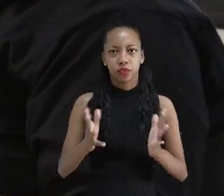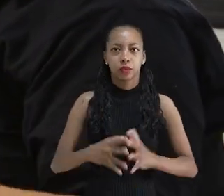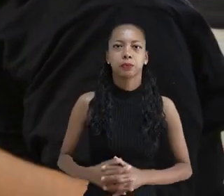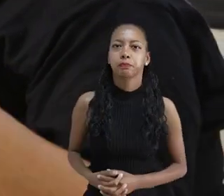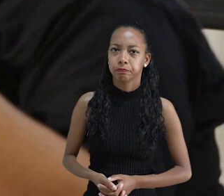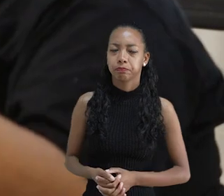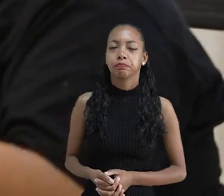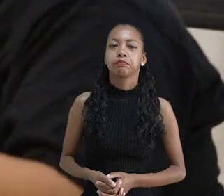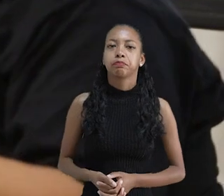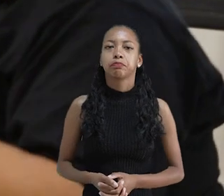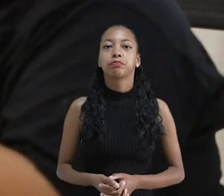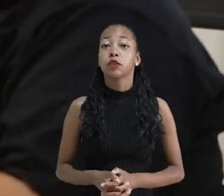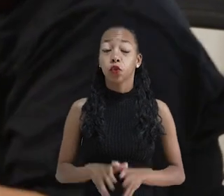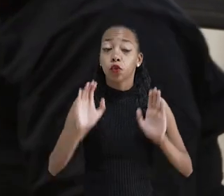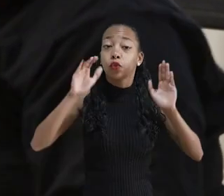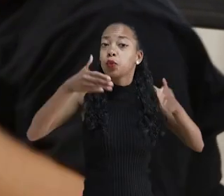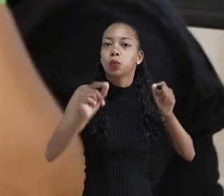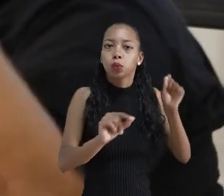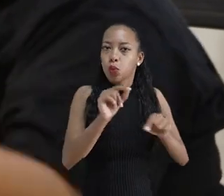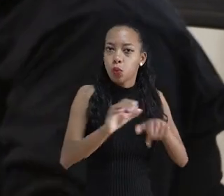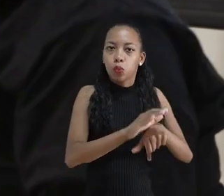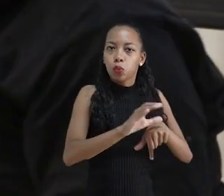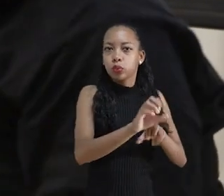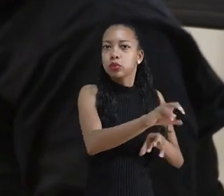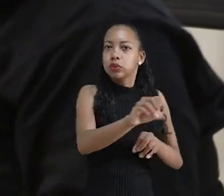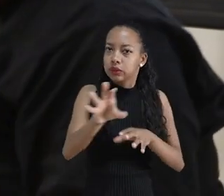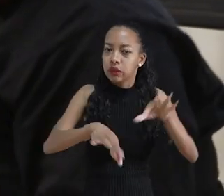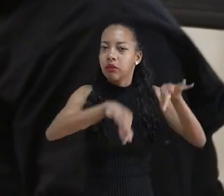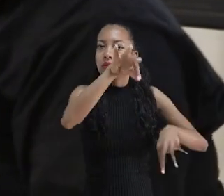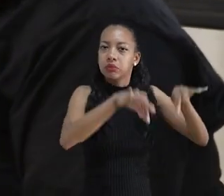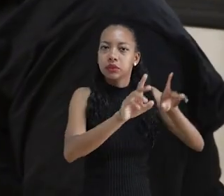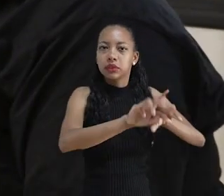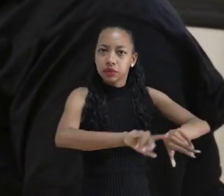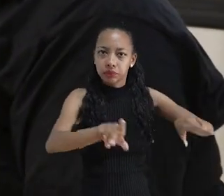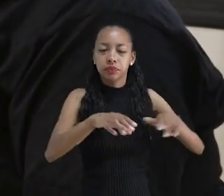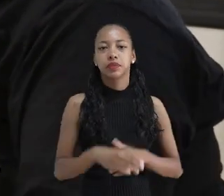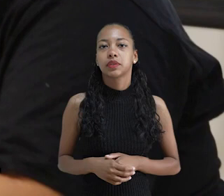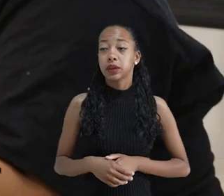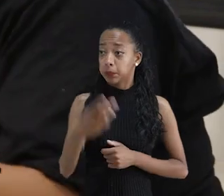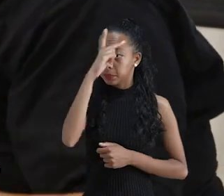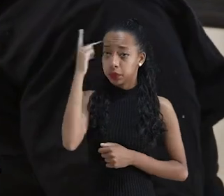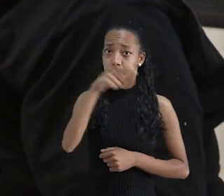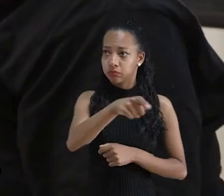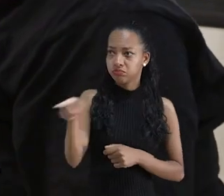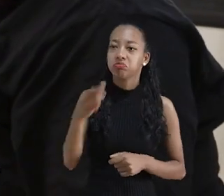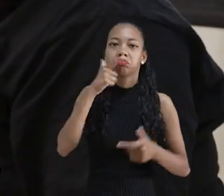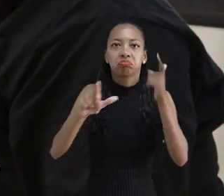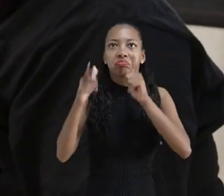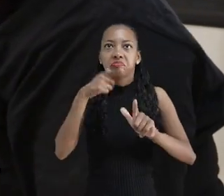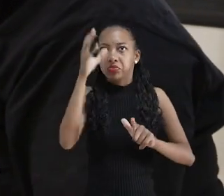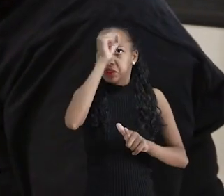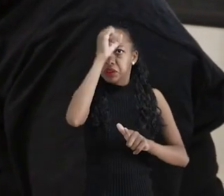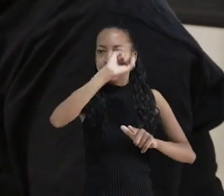né com essa coisa das oficinas da arte Educação de formar né novos novas pessoas né para compor